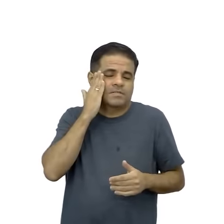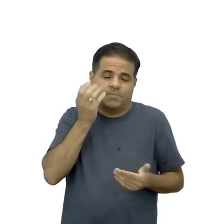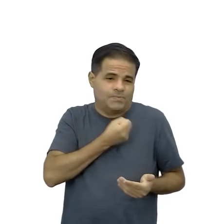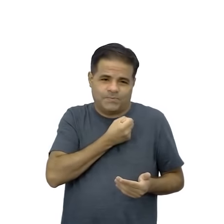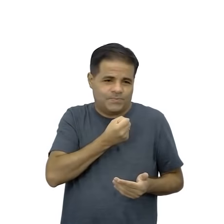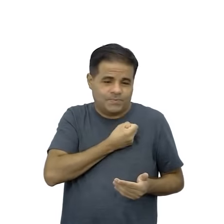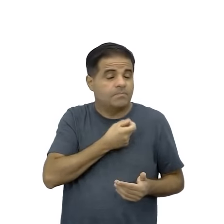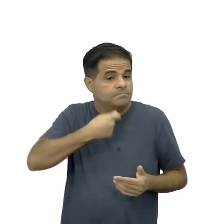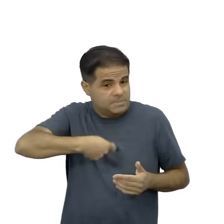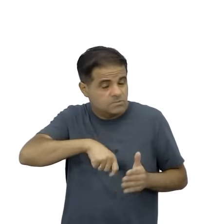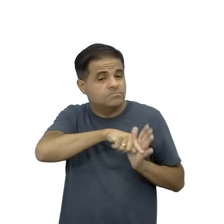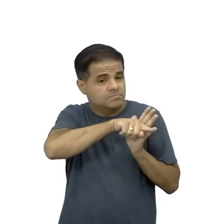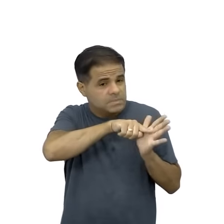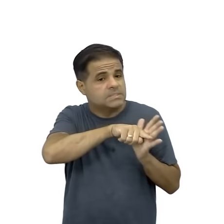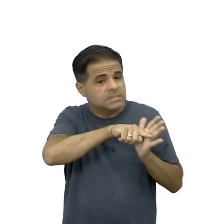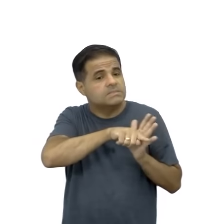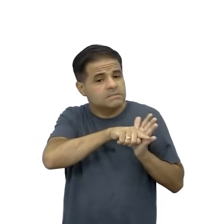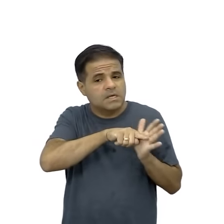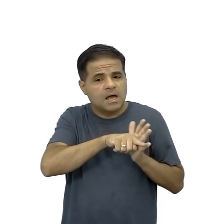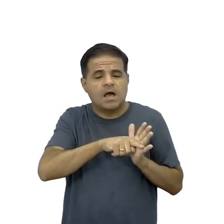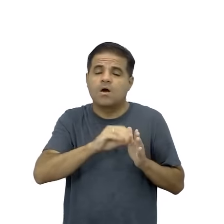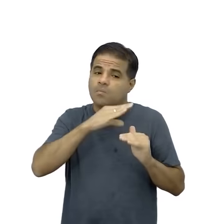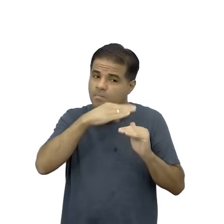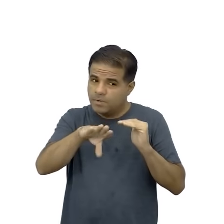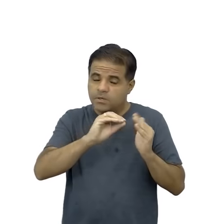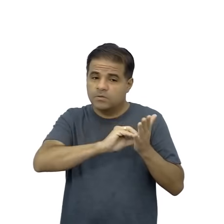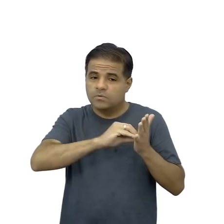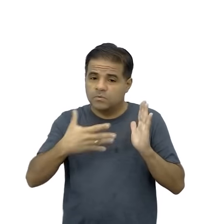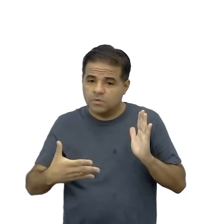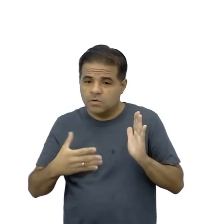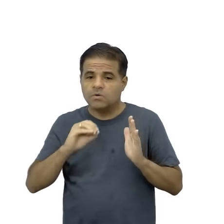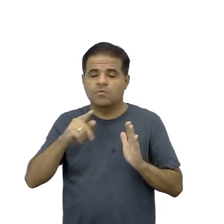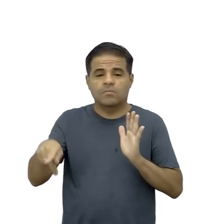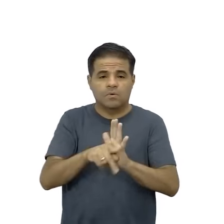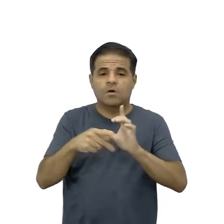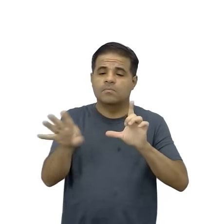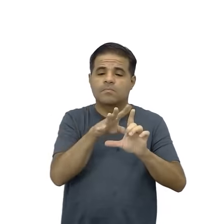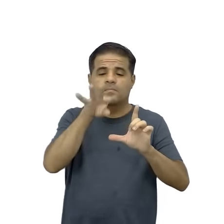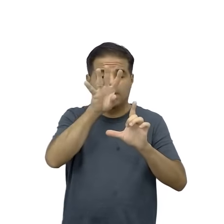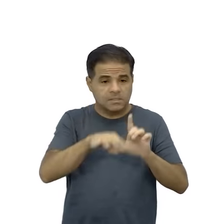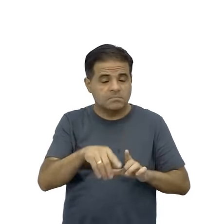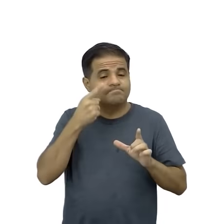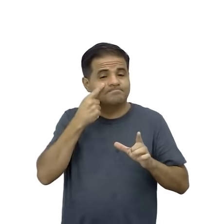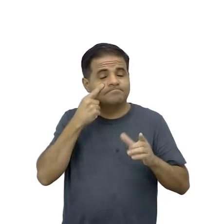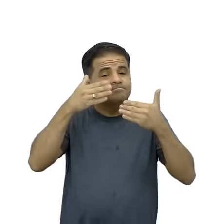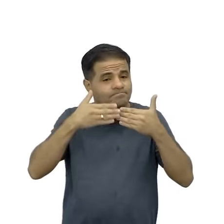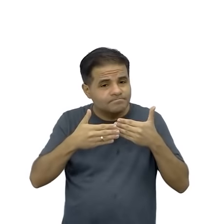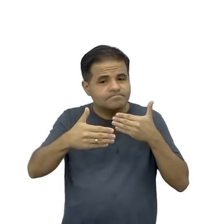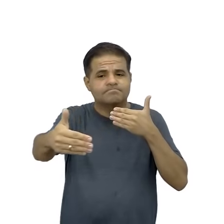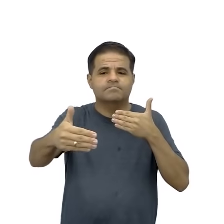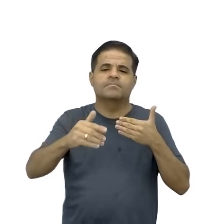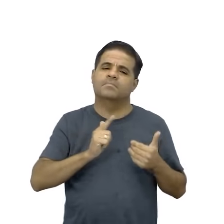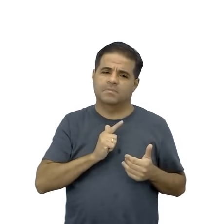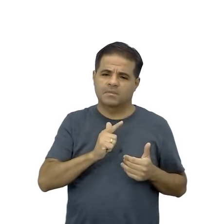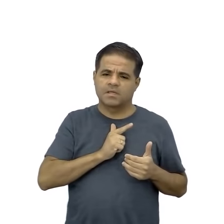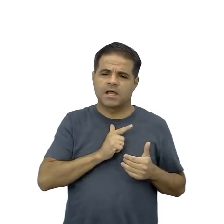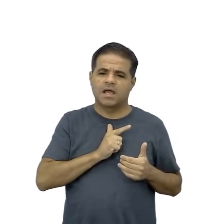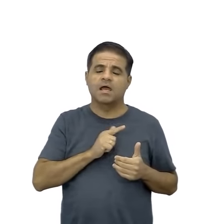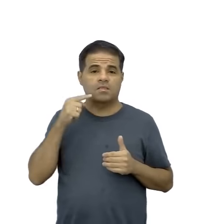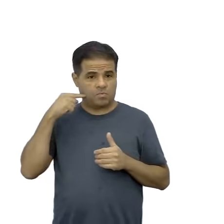eu vou ter que pesquisar. Ou eu vou no currículo, ou então eu vou na própria matriz, né? Que vocês vão ver aqui, essa matriz. Então, quando